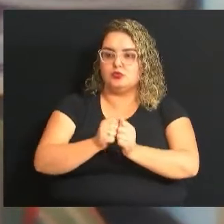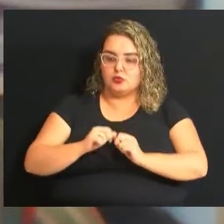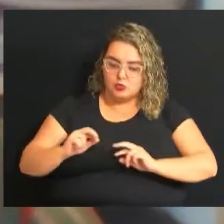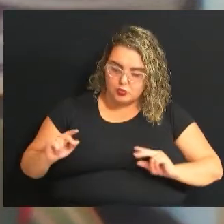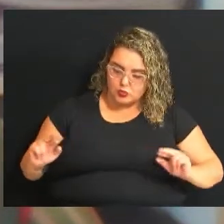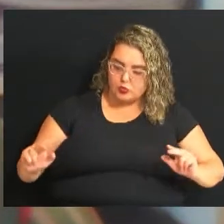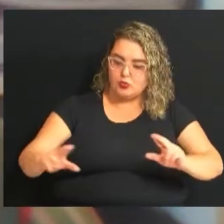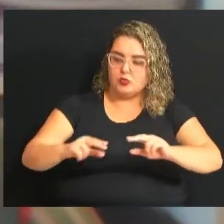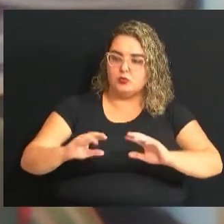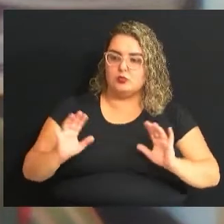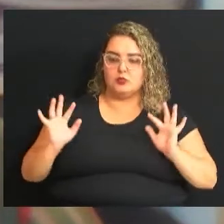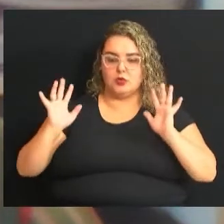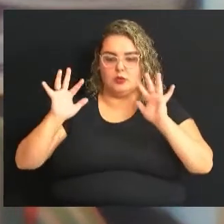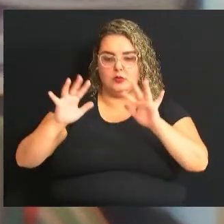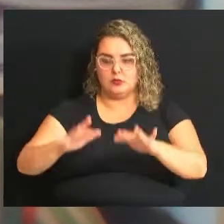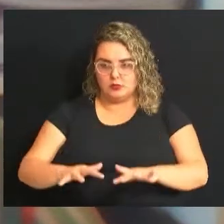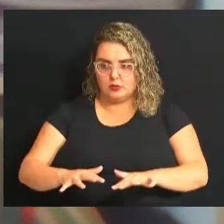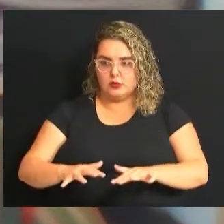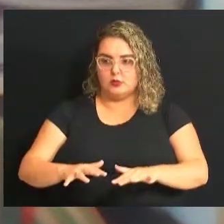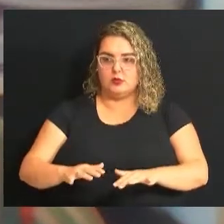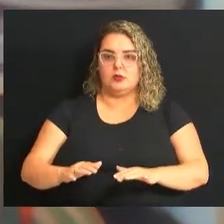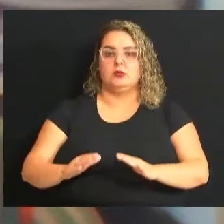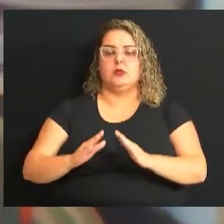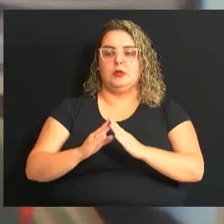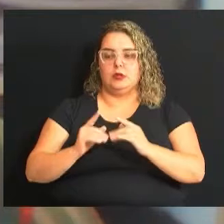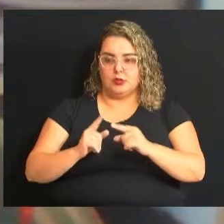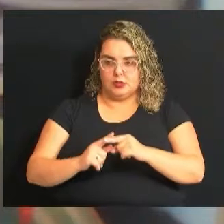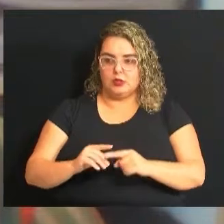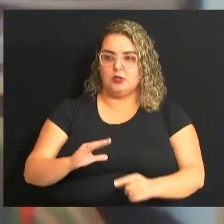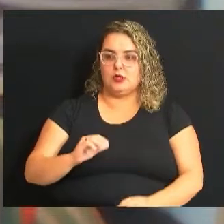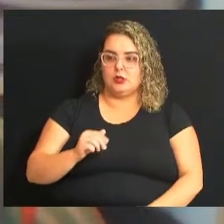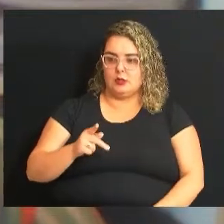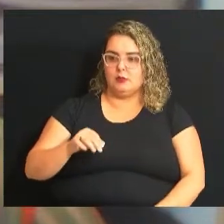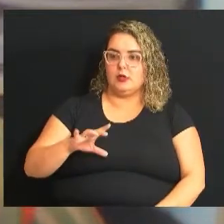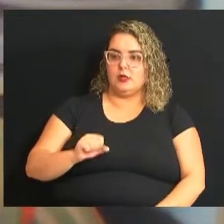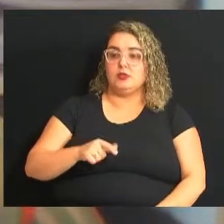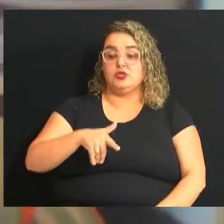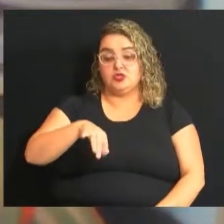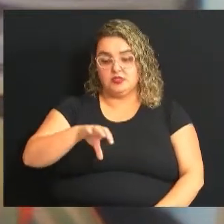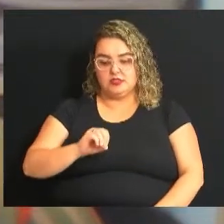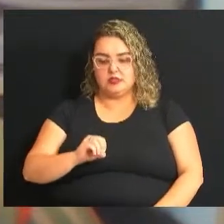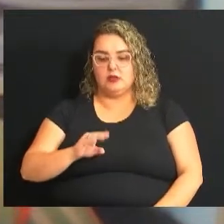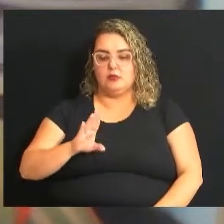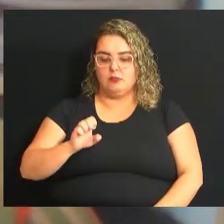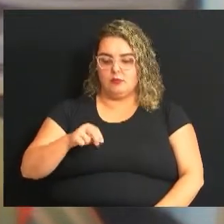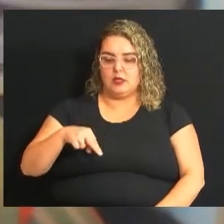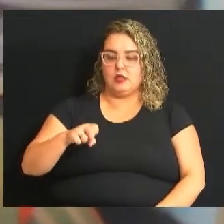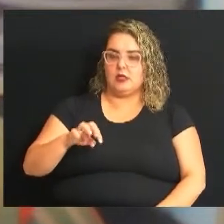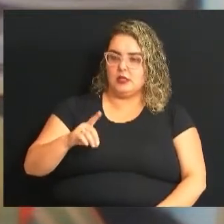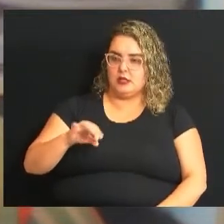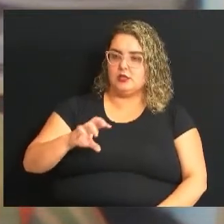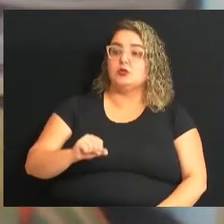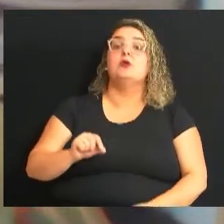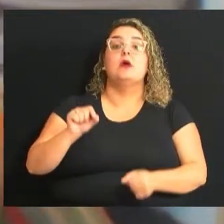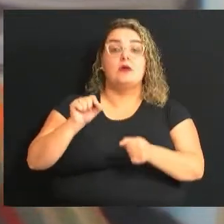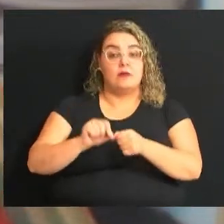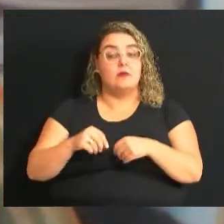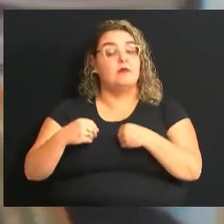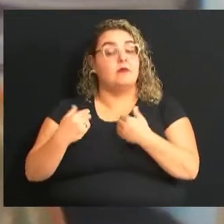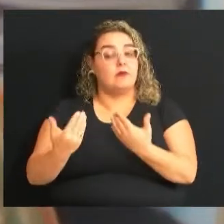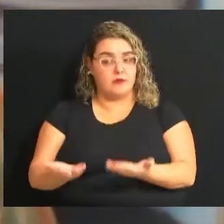se ocupasse daquela capela para a devoção de São Benedito. Isso efetivamente é feito, né? Então,